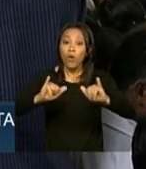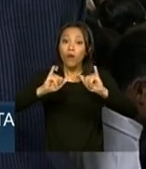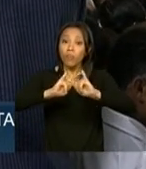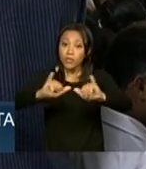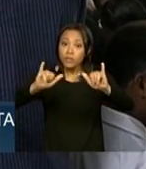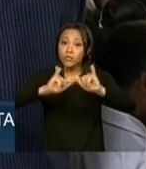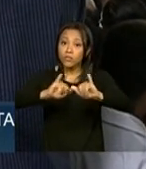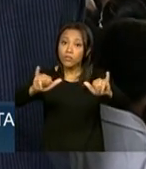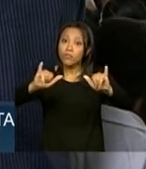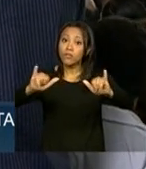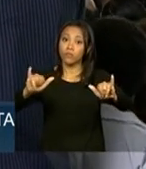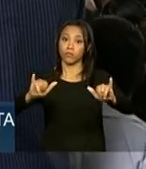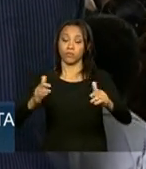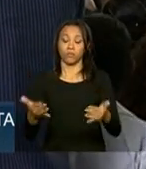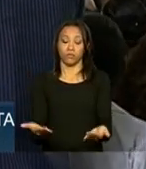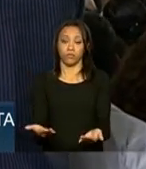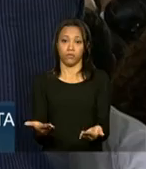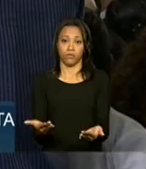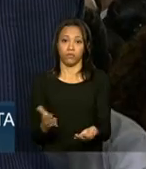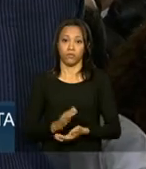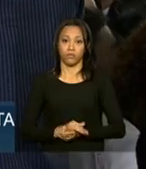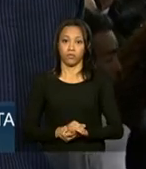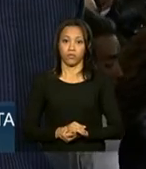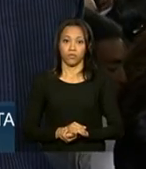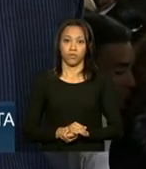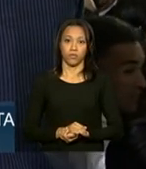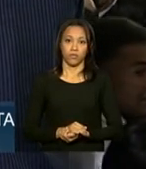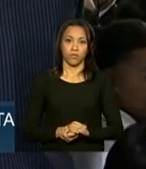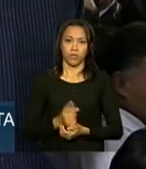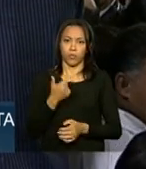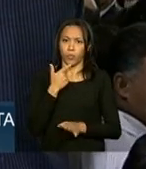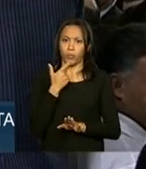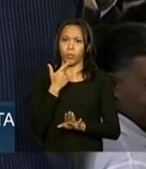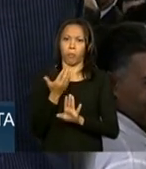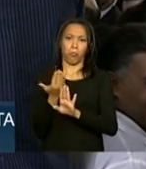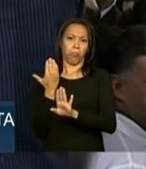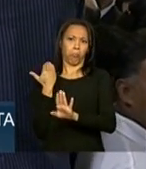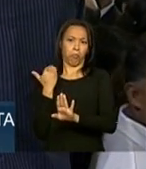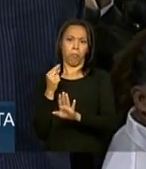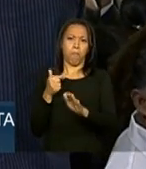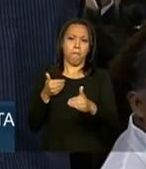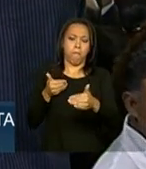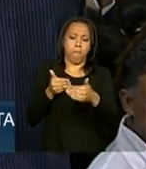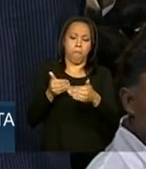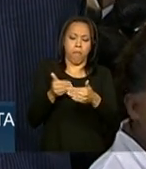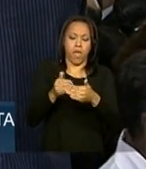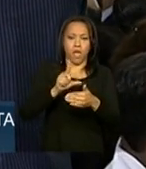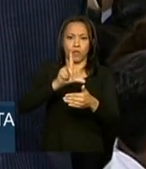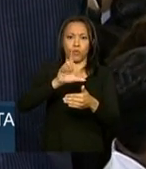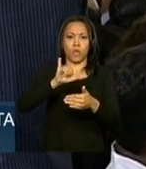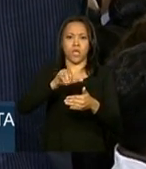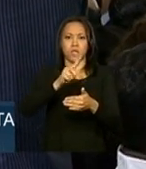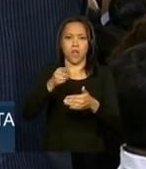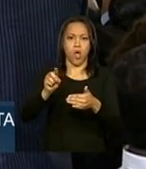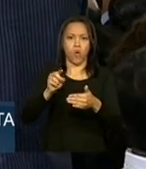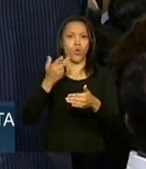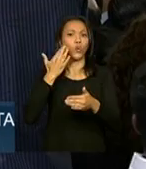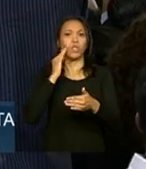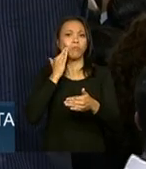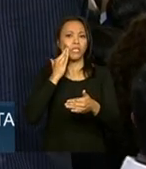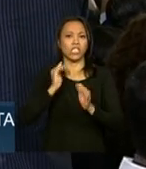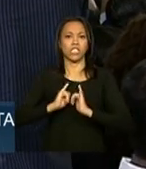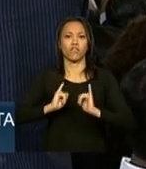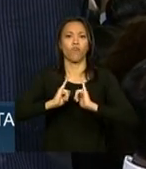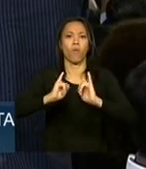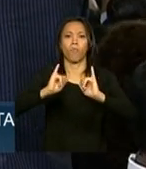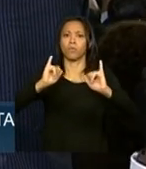na antevéspera, na longa antevéspera do leilão. Nunca entendi muito as notícias e da onde